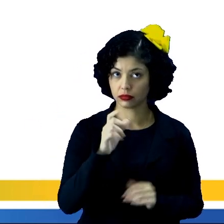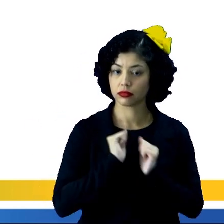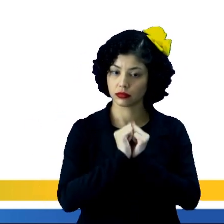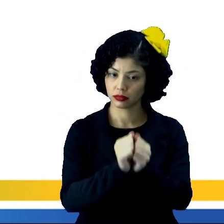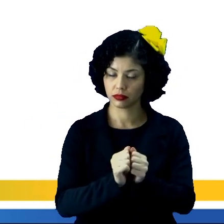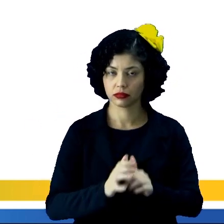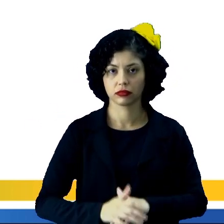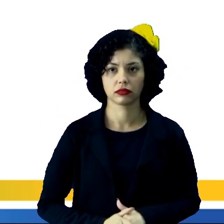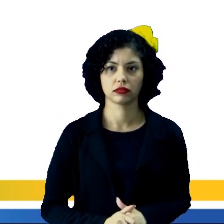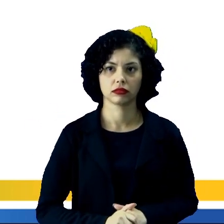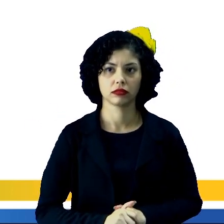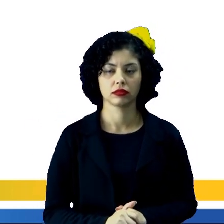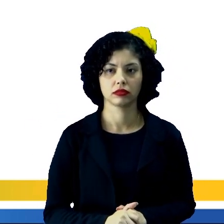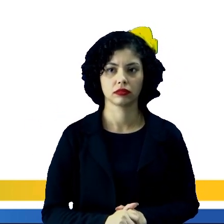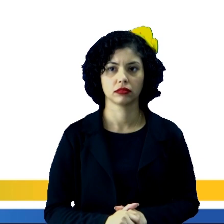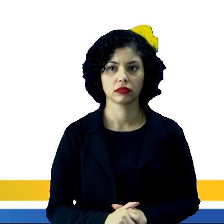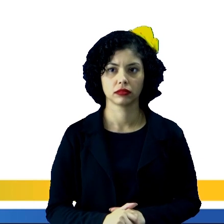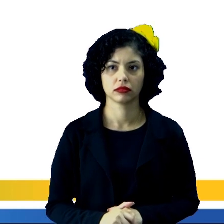vá também.